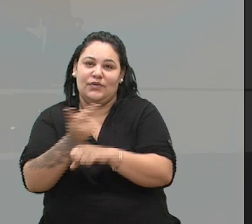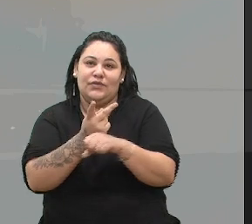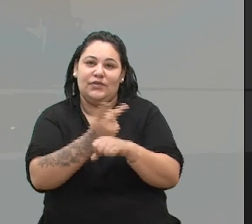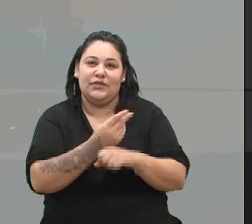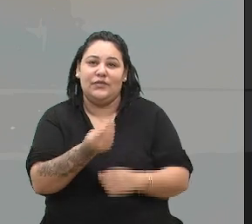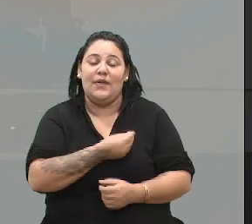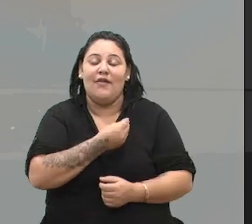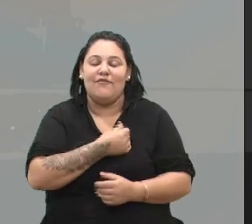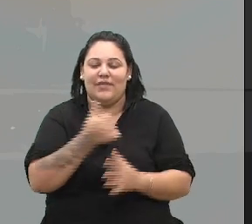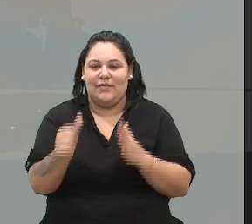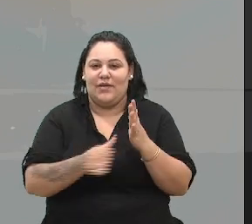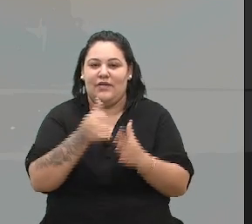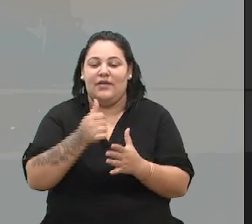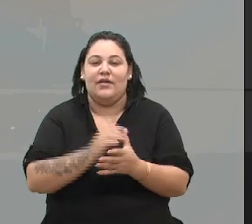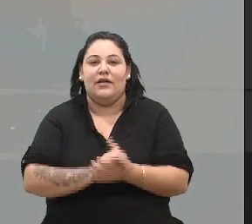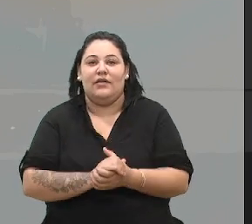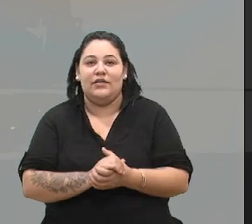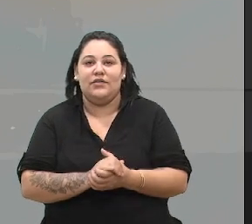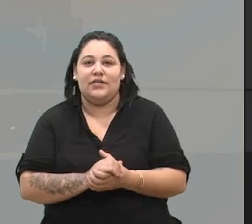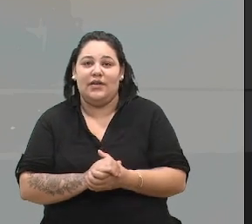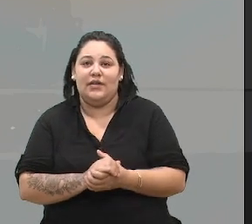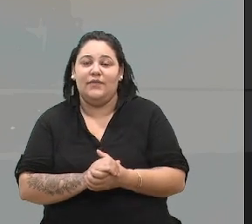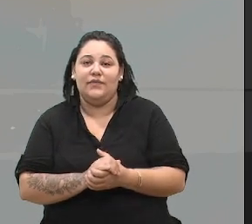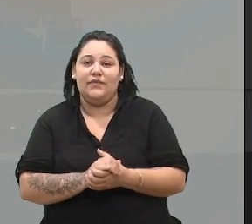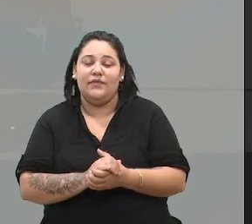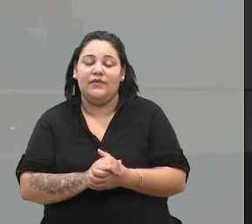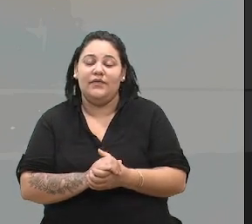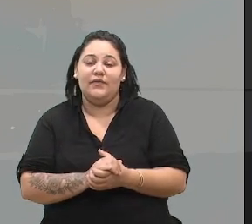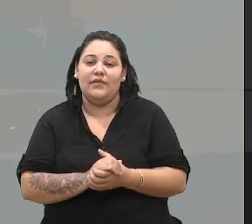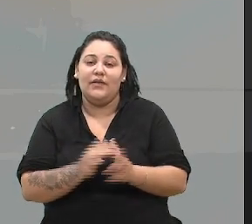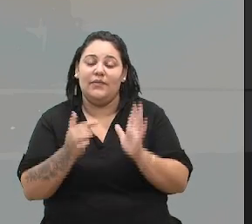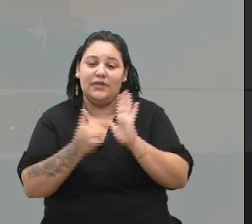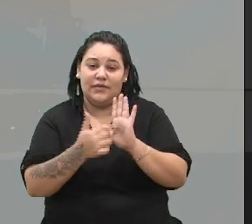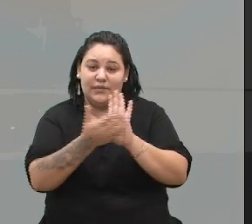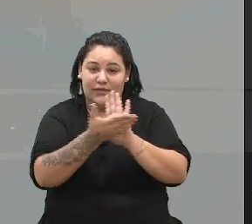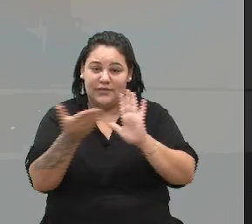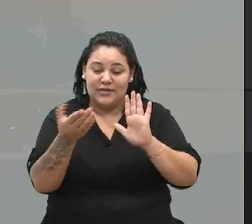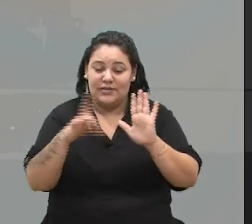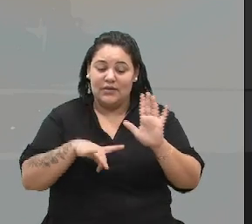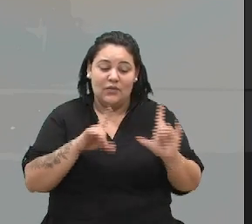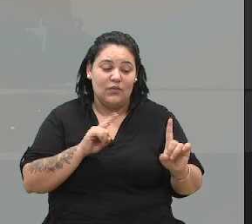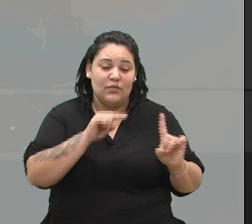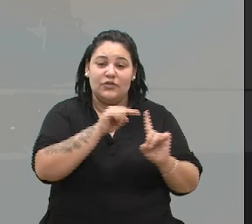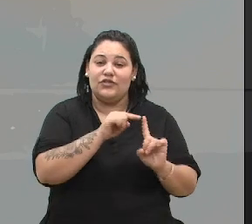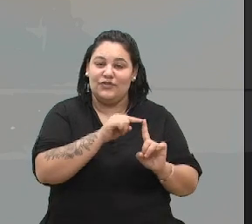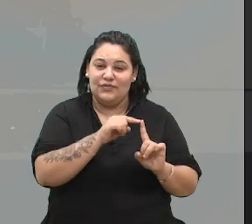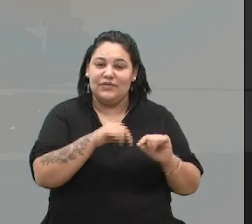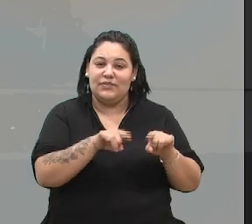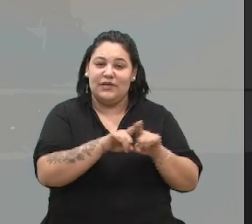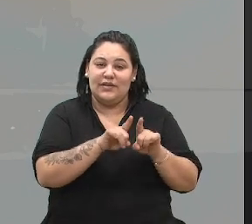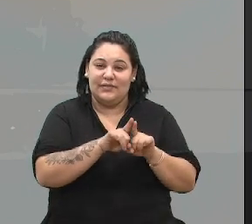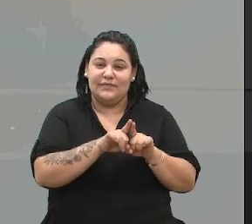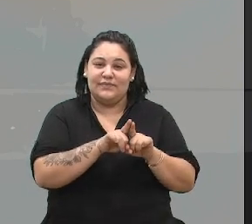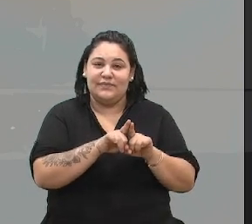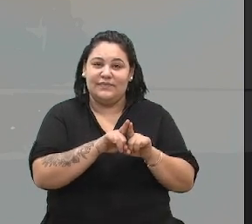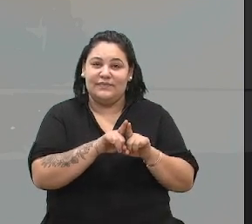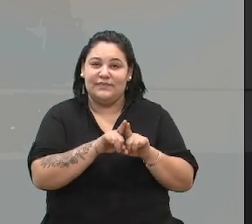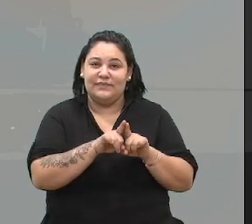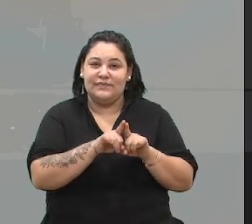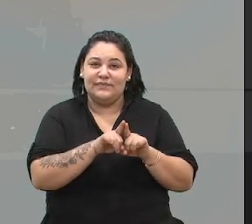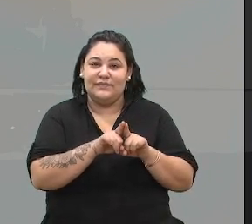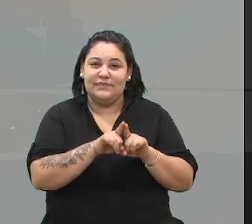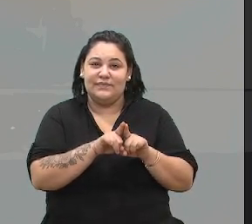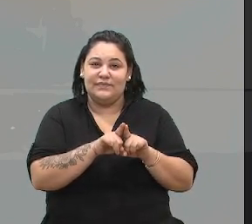melhor. A presente fala, senhoras e senhores, tem o objetivo de rememorar